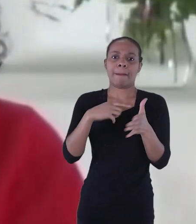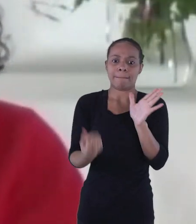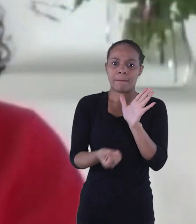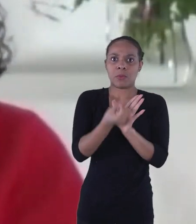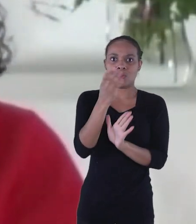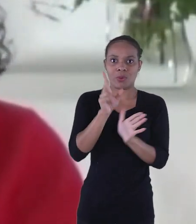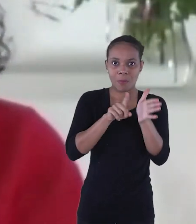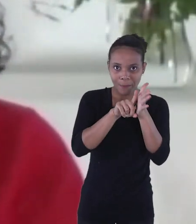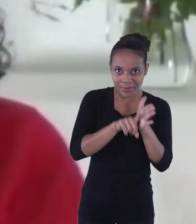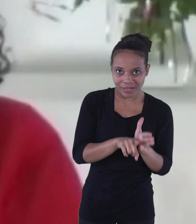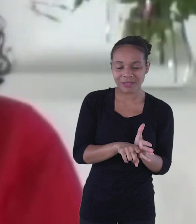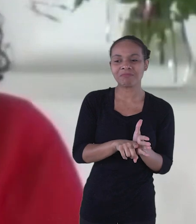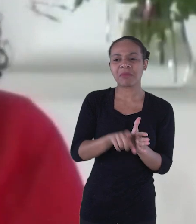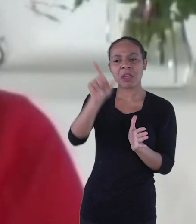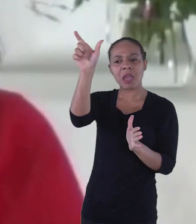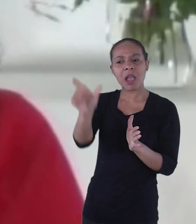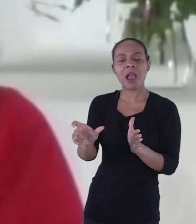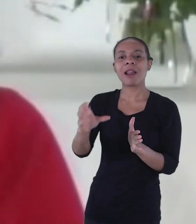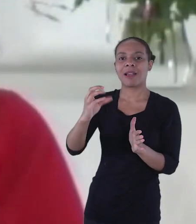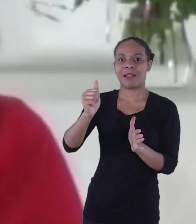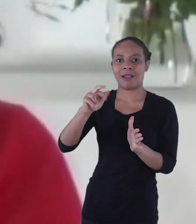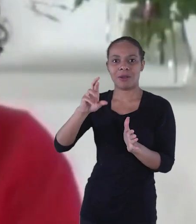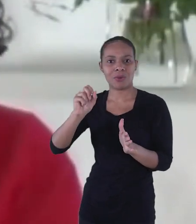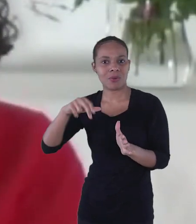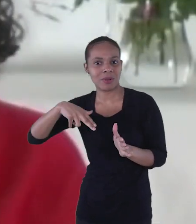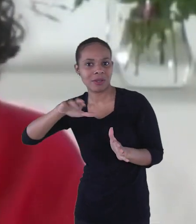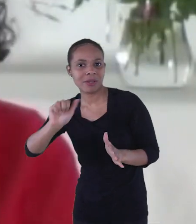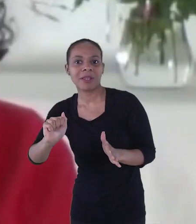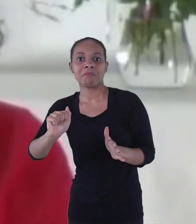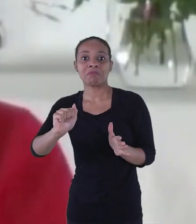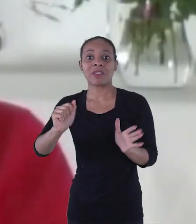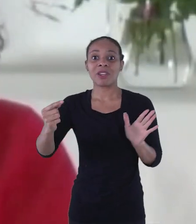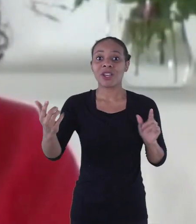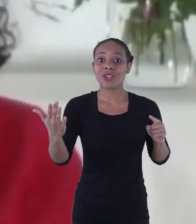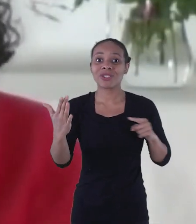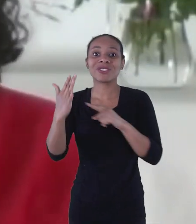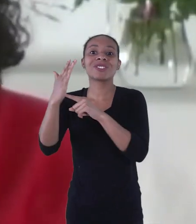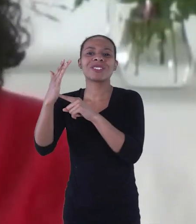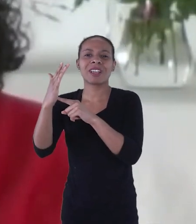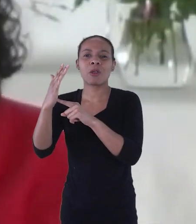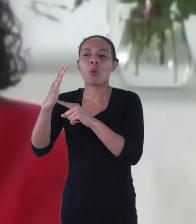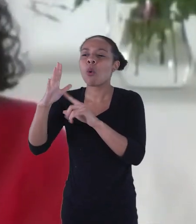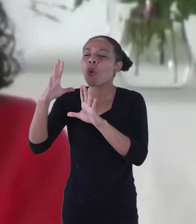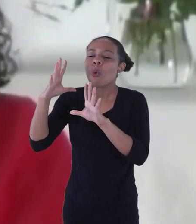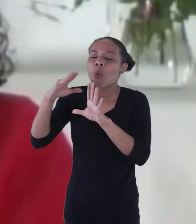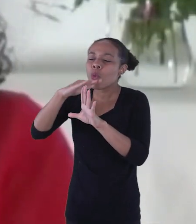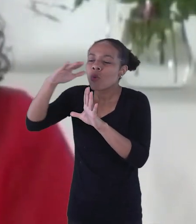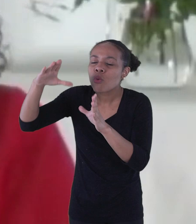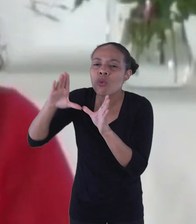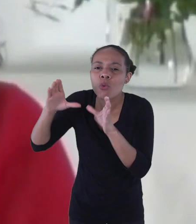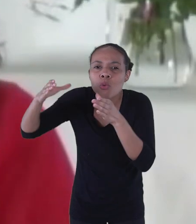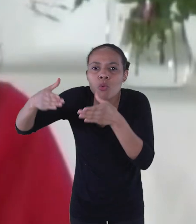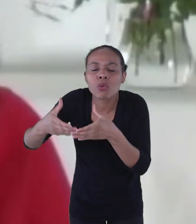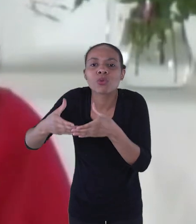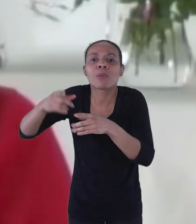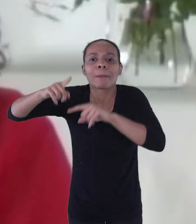foi indicada num conjunto de obras já, assim, fugindo do padrão, porque